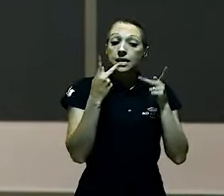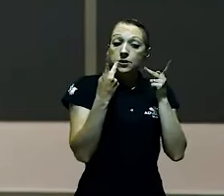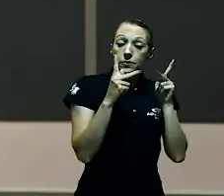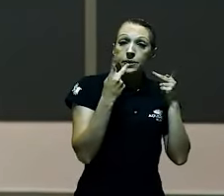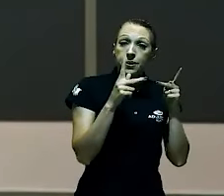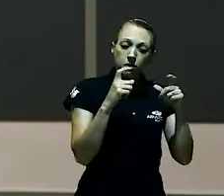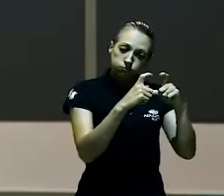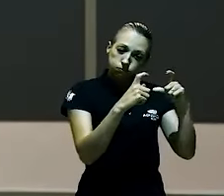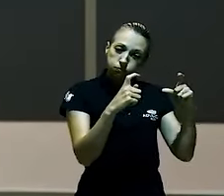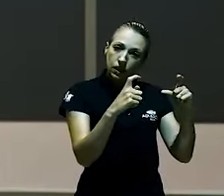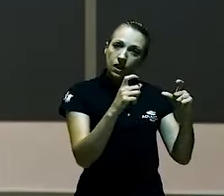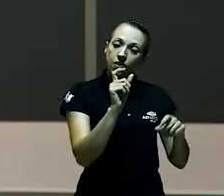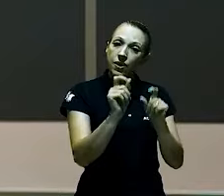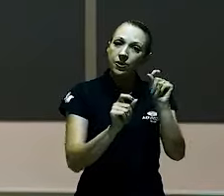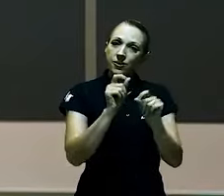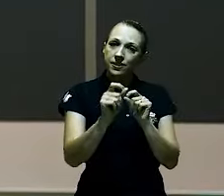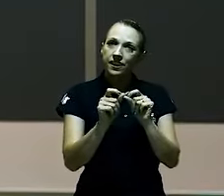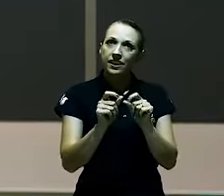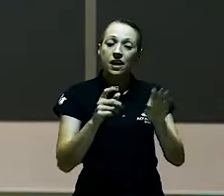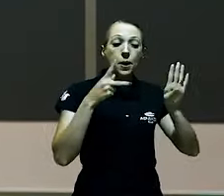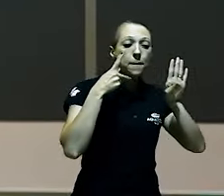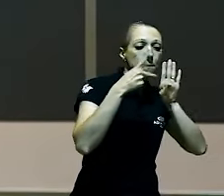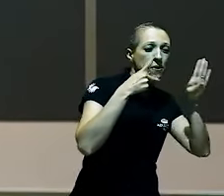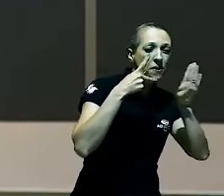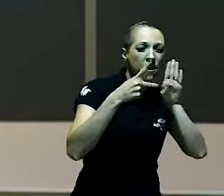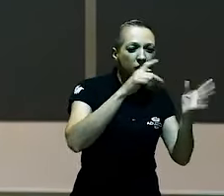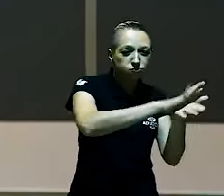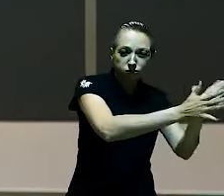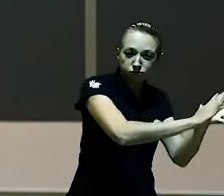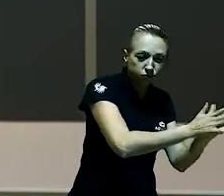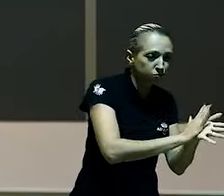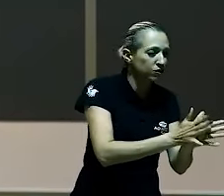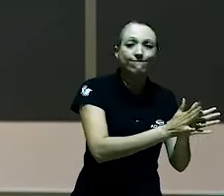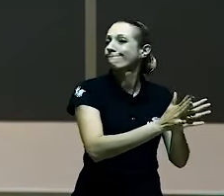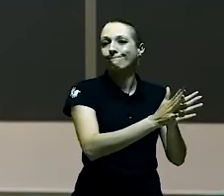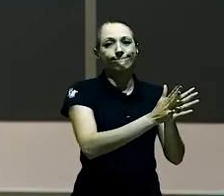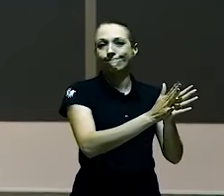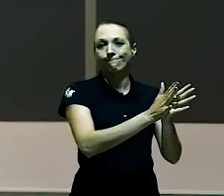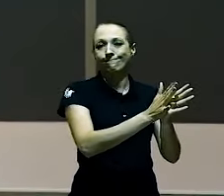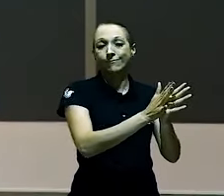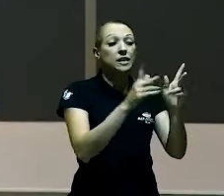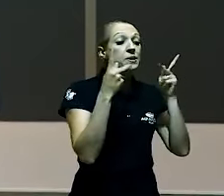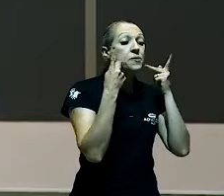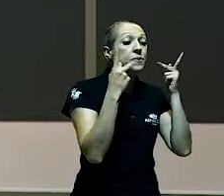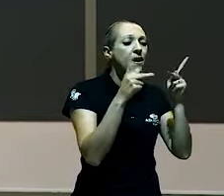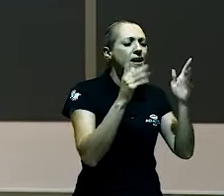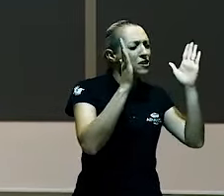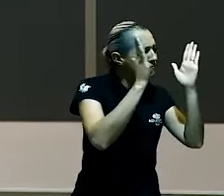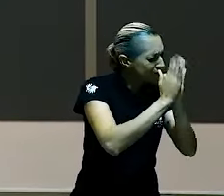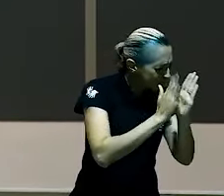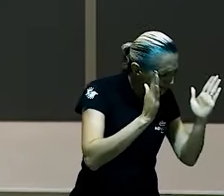de simplesmente acusar e profetizar a destruição. Deus está dizendo: clame a favor de Nínive, vá